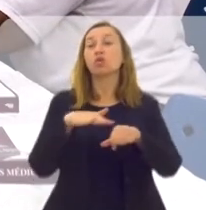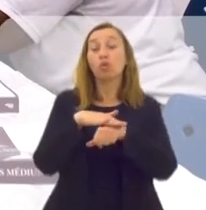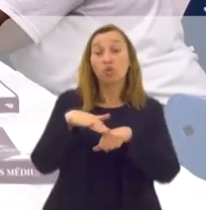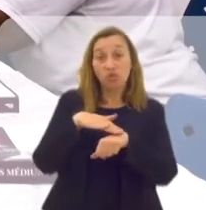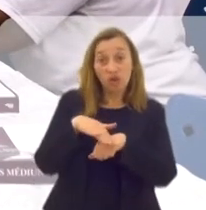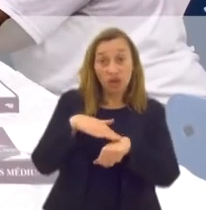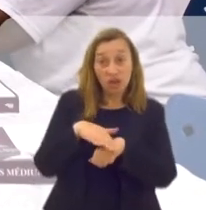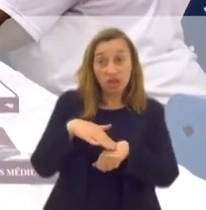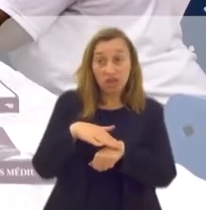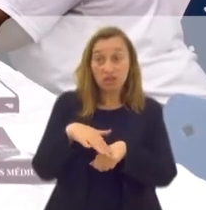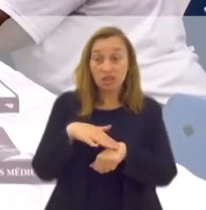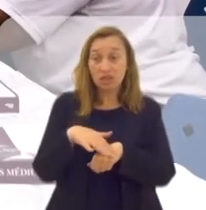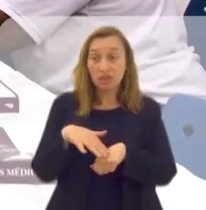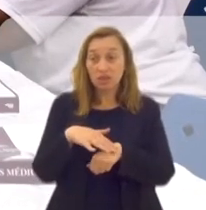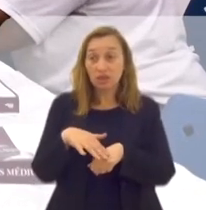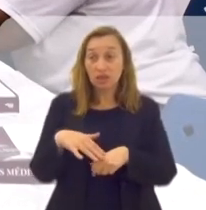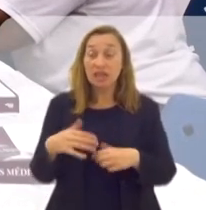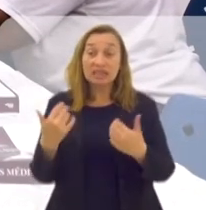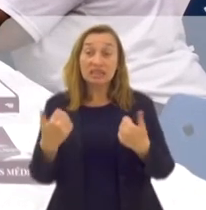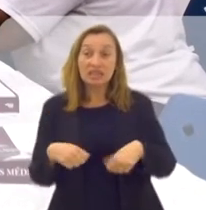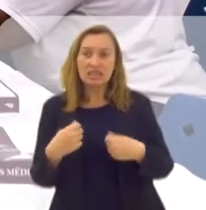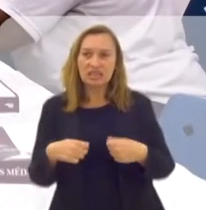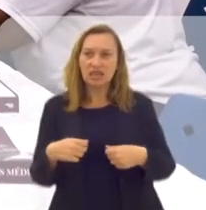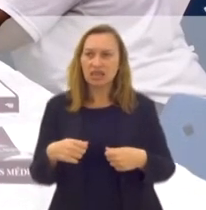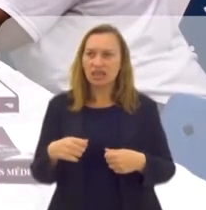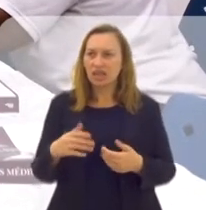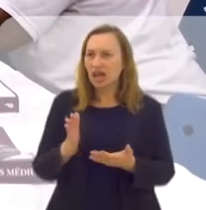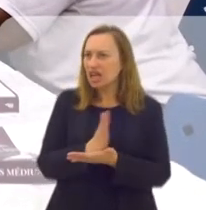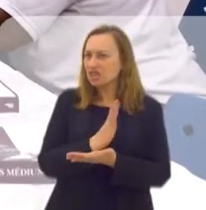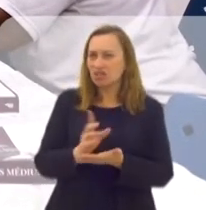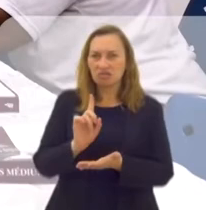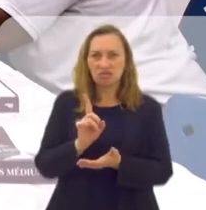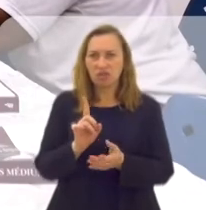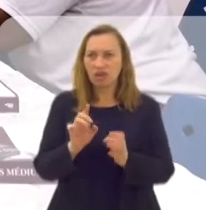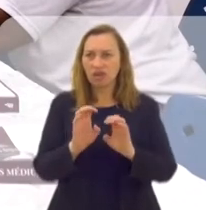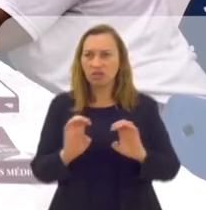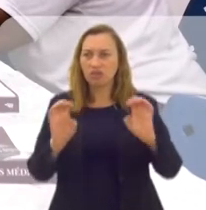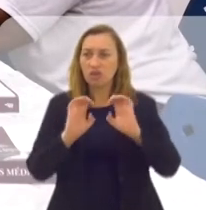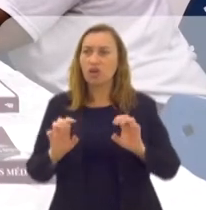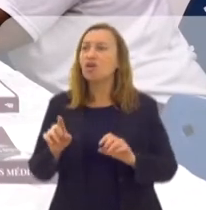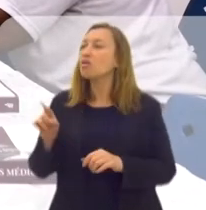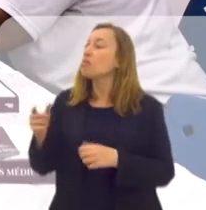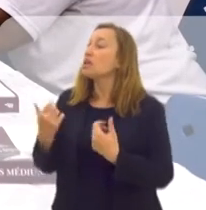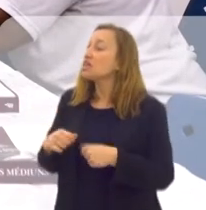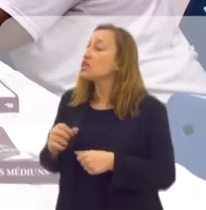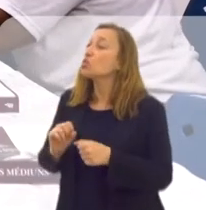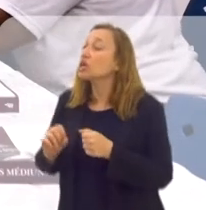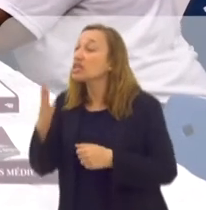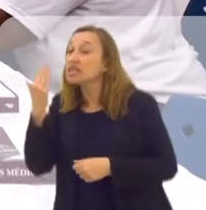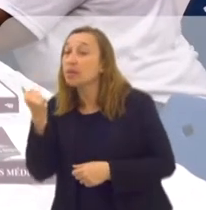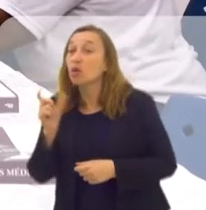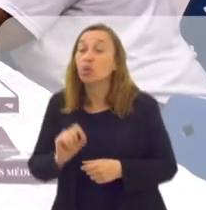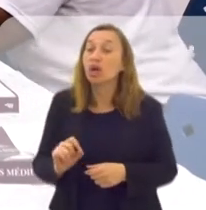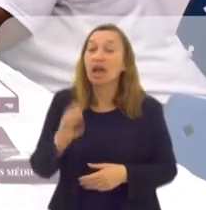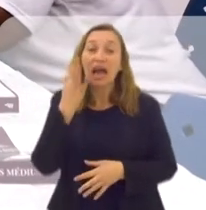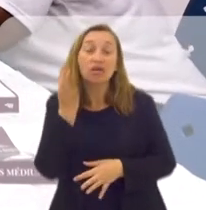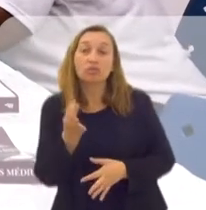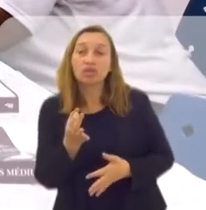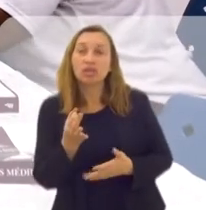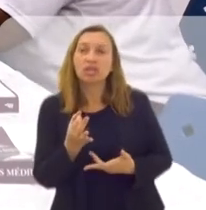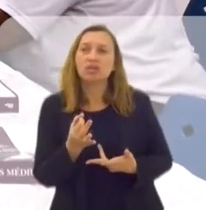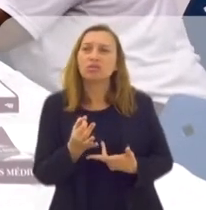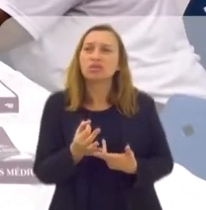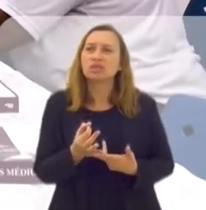Então a gente conversa, a gente fala das necessidades, muitas vezes não fala nem do Evangelho. Então eles perguntam, o que você precisa, o que você quer saber?